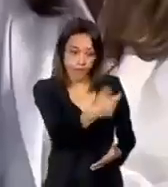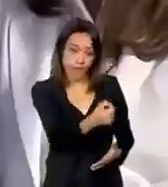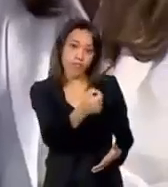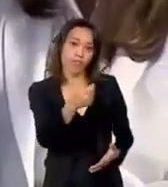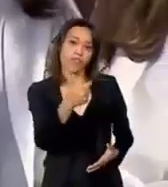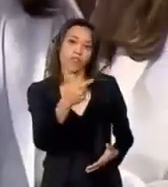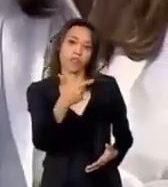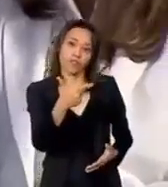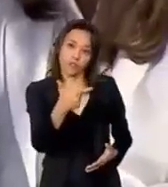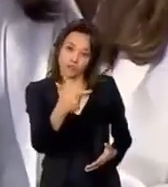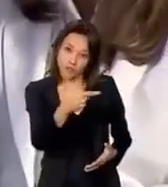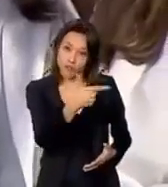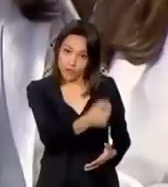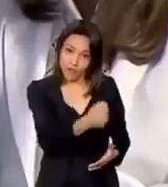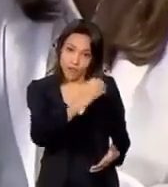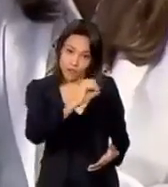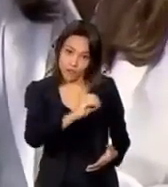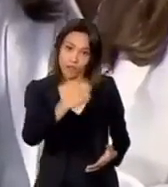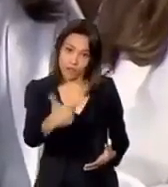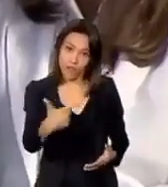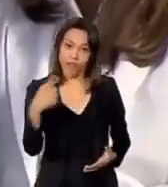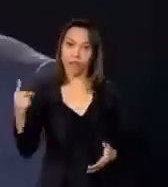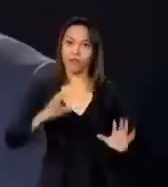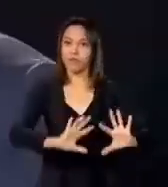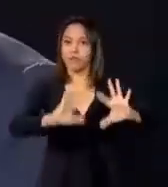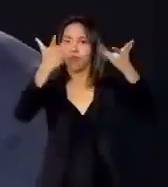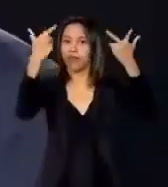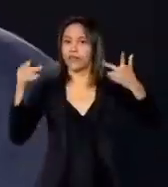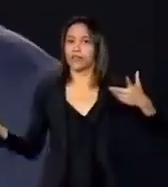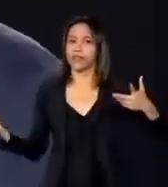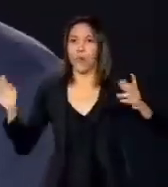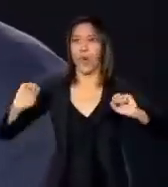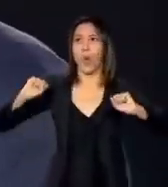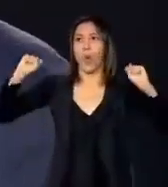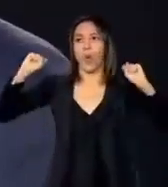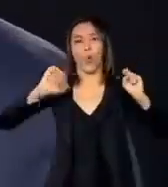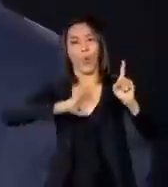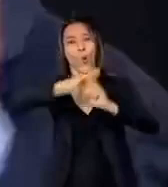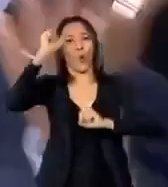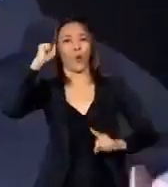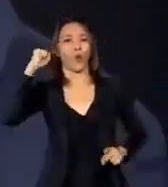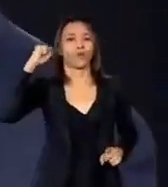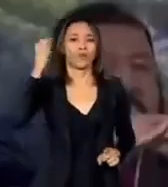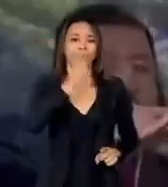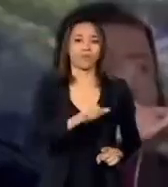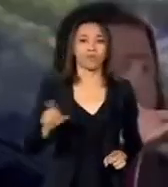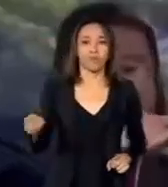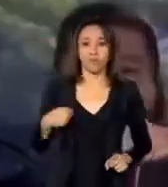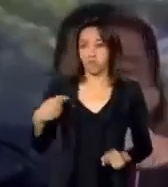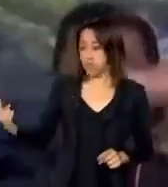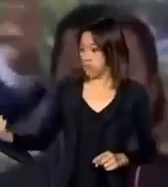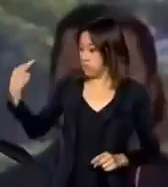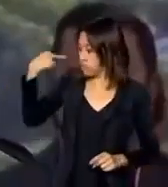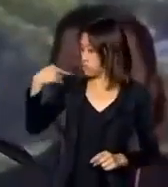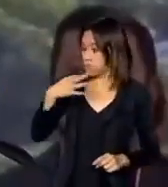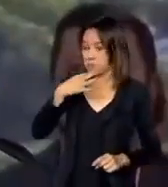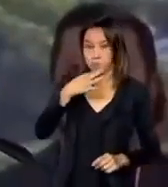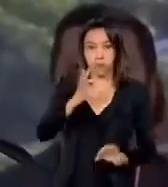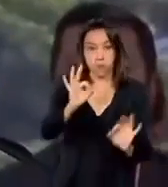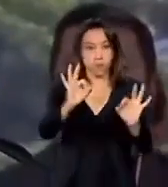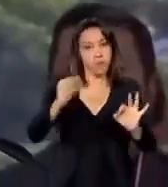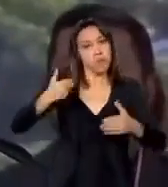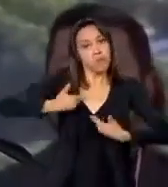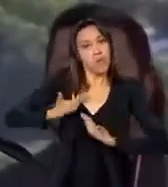foi uma festa que eu pude participar dela, graças a Deus. E sem conhecer-me, deu-me a honra